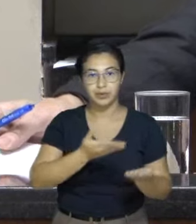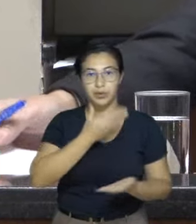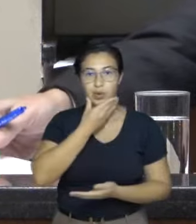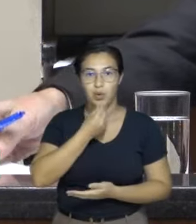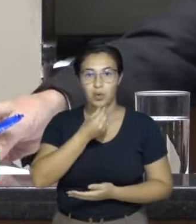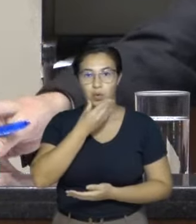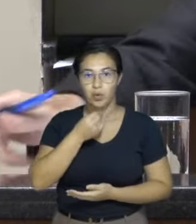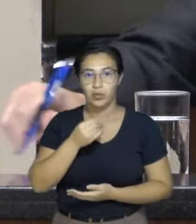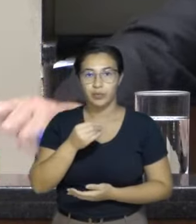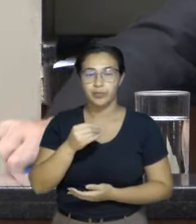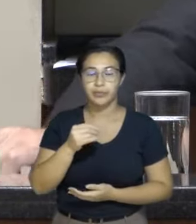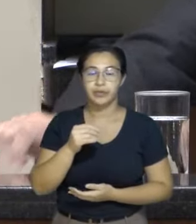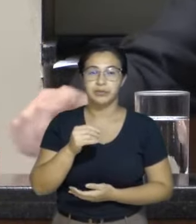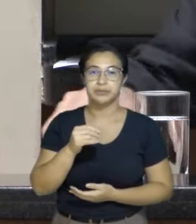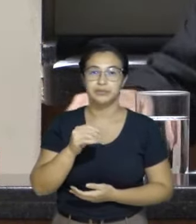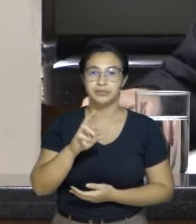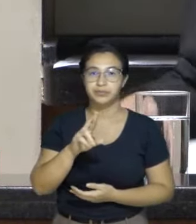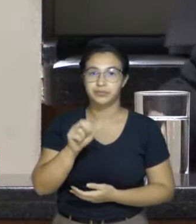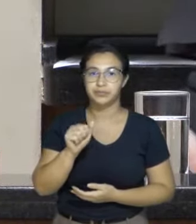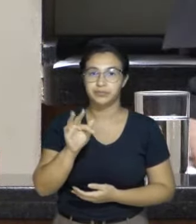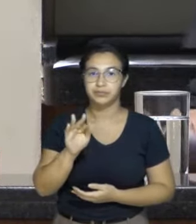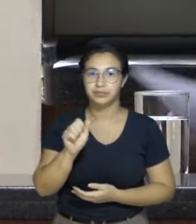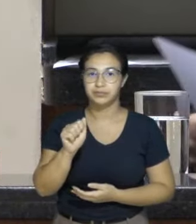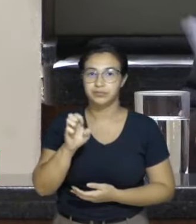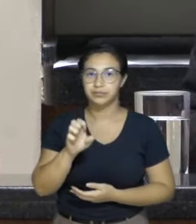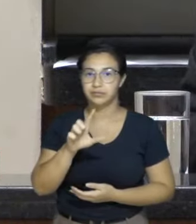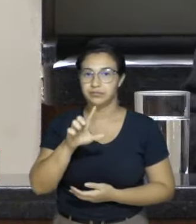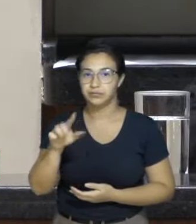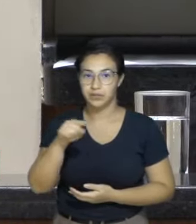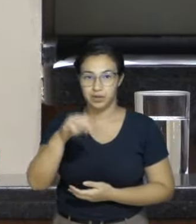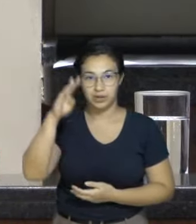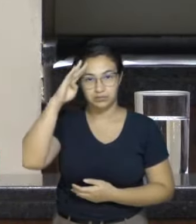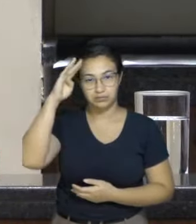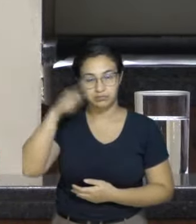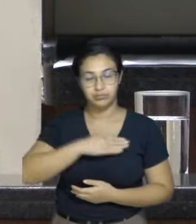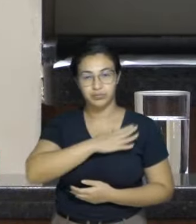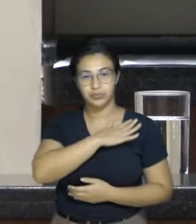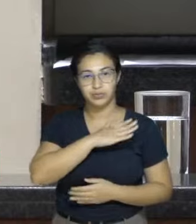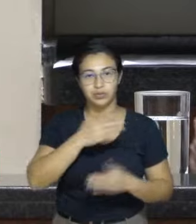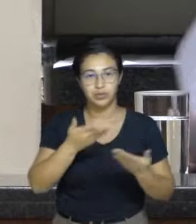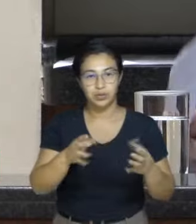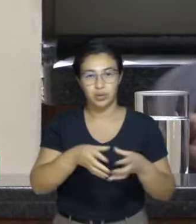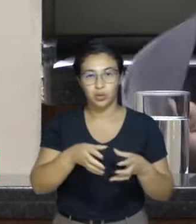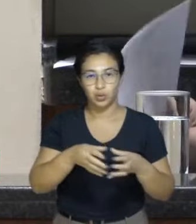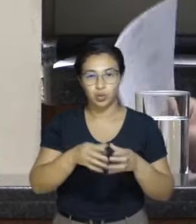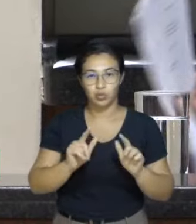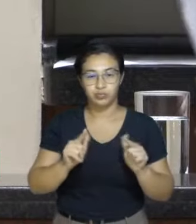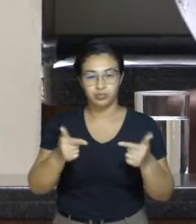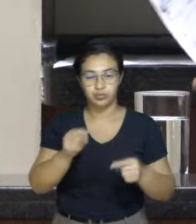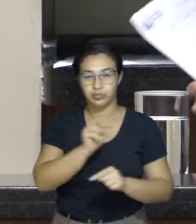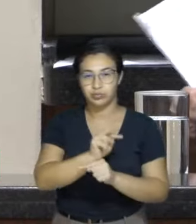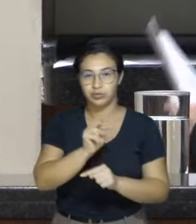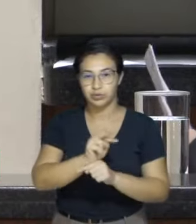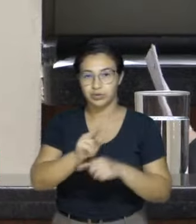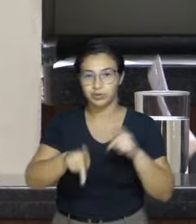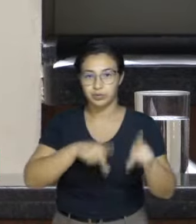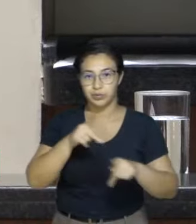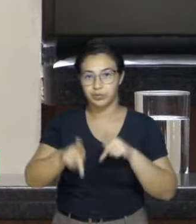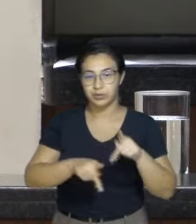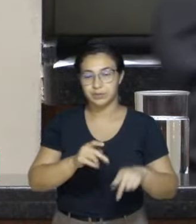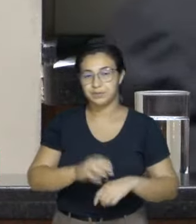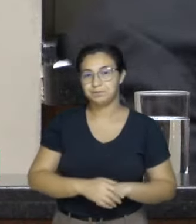de Camboriú, senhor Rafael Vicente, pela excelente atuação junto à corporação para proteger a população, em discussão. Não havendo quem